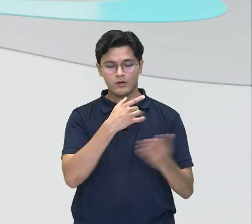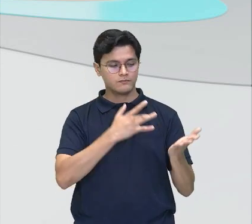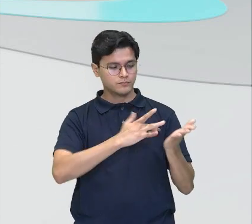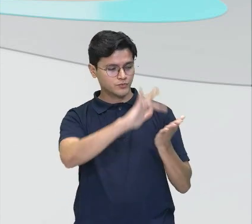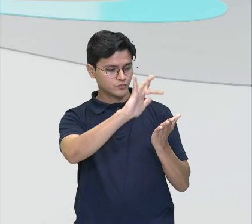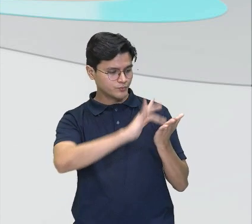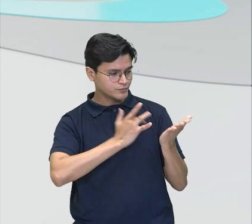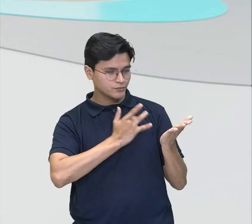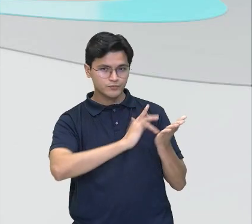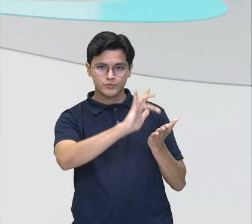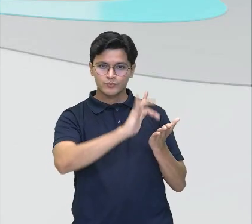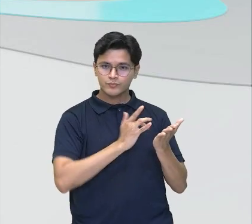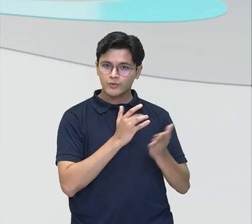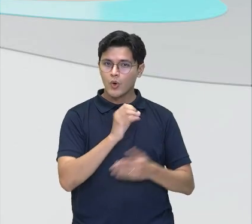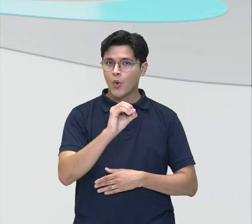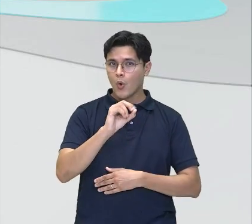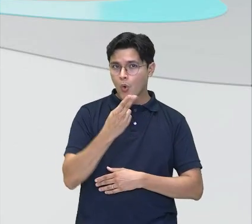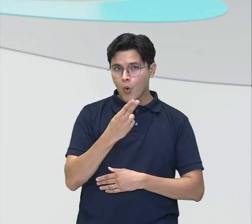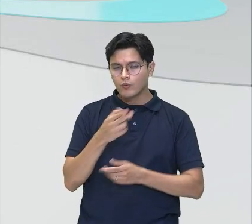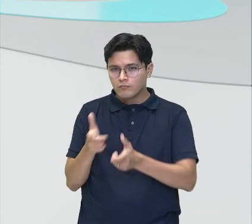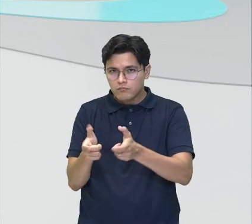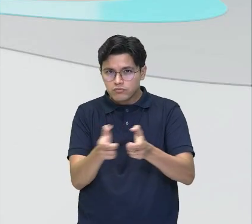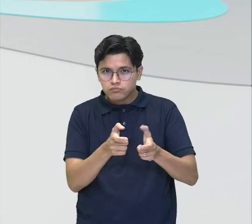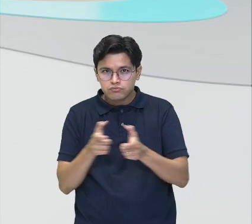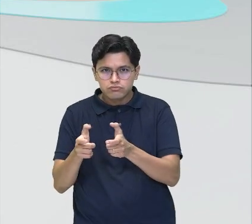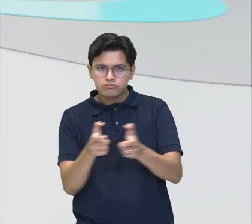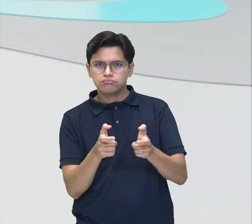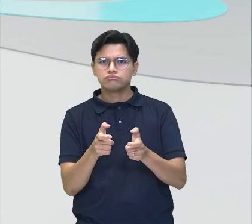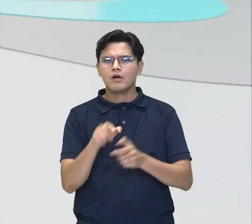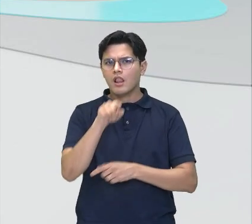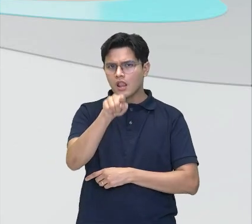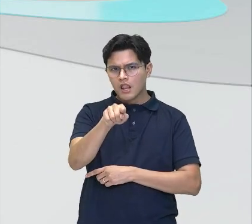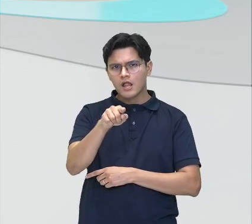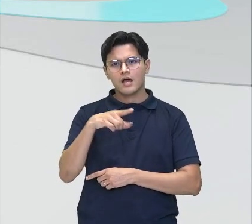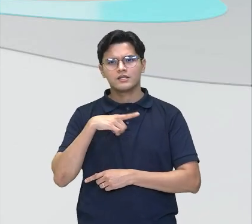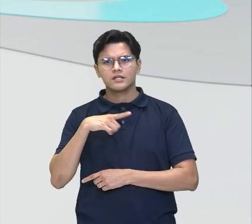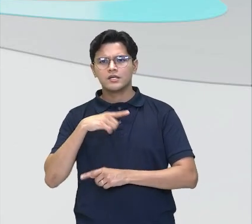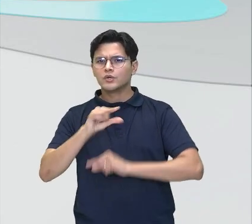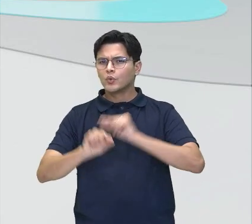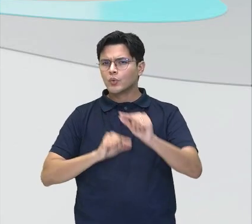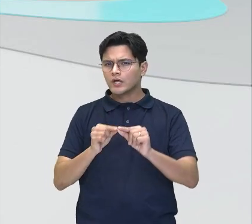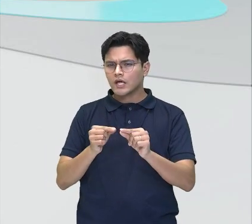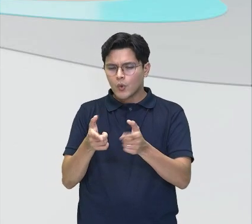o videogame, citei o FIFA, traga ali o controle,